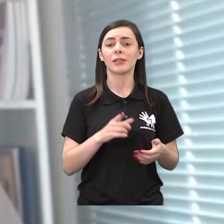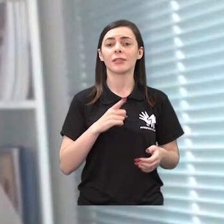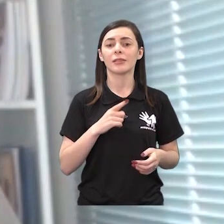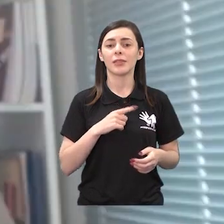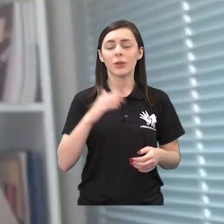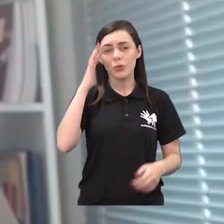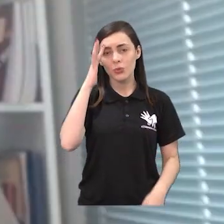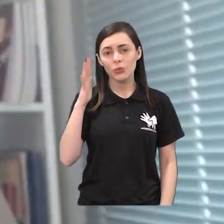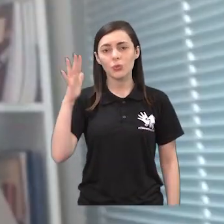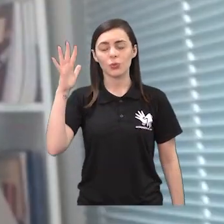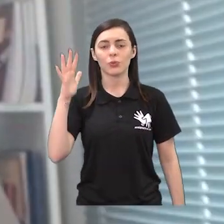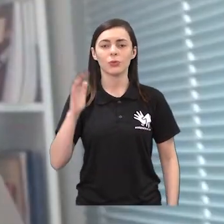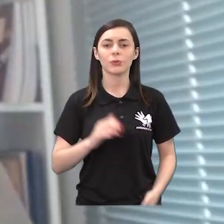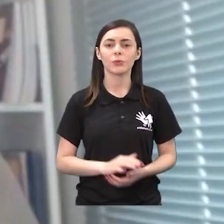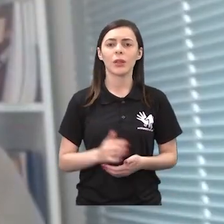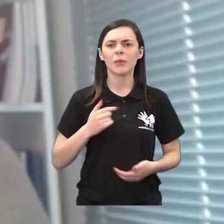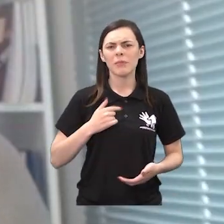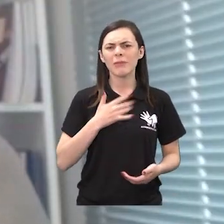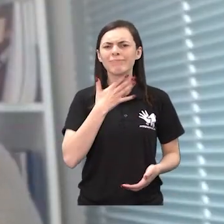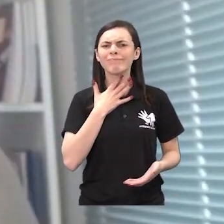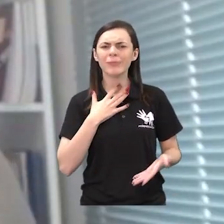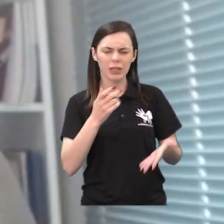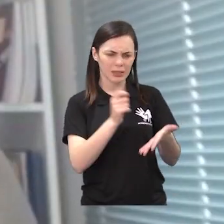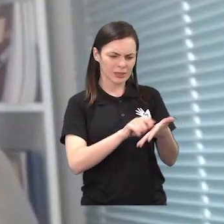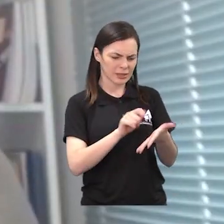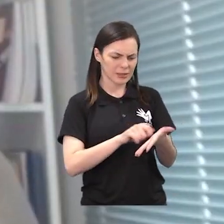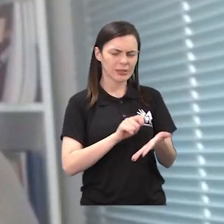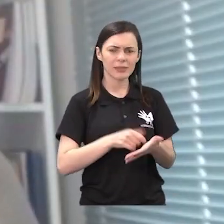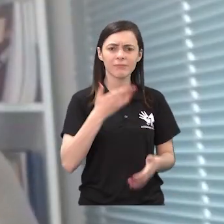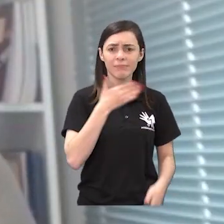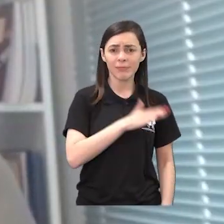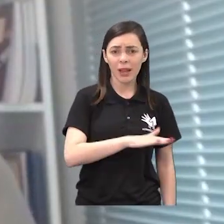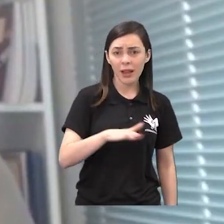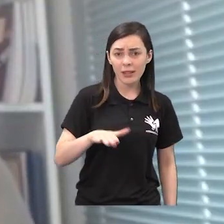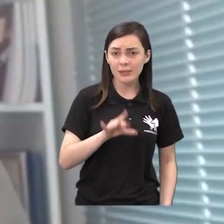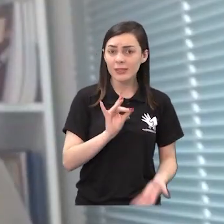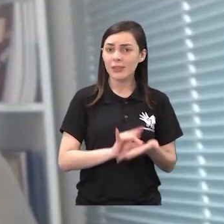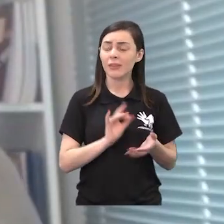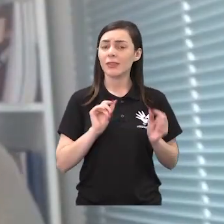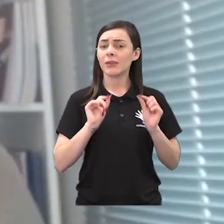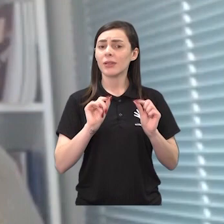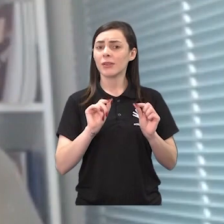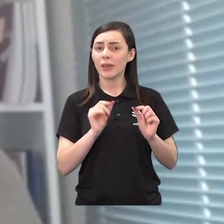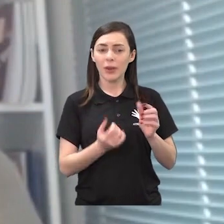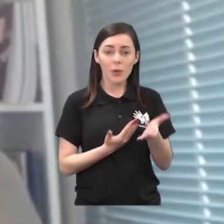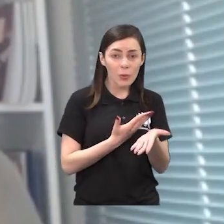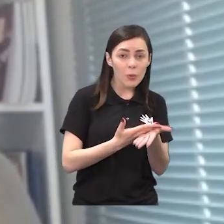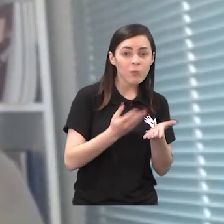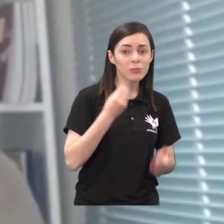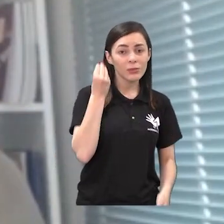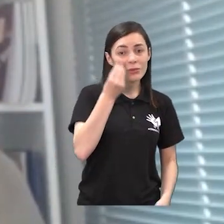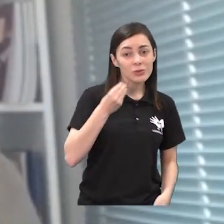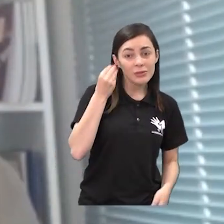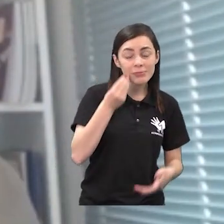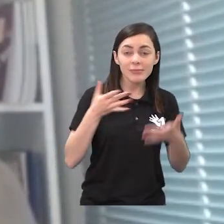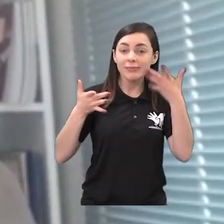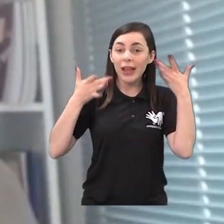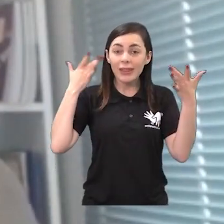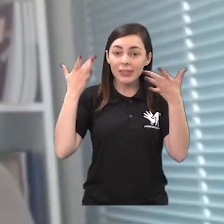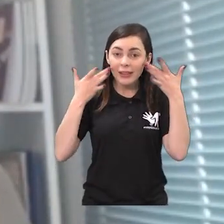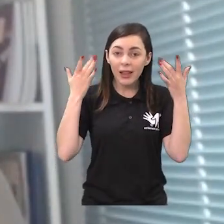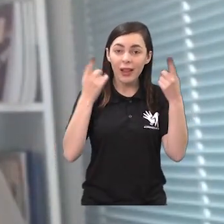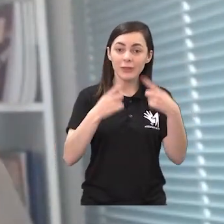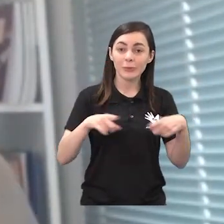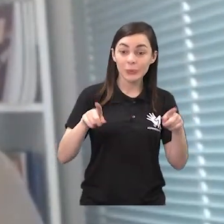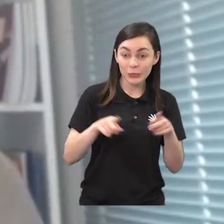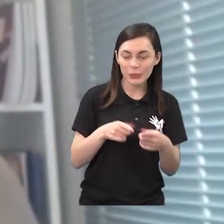de Voar. O meu desejo de escrever para crianças, na verdade, veio a partir dessa experiência. Do